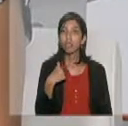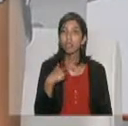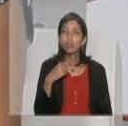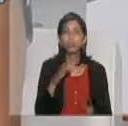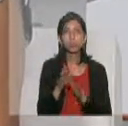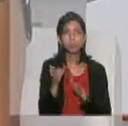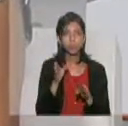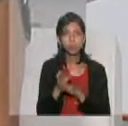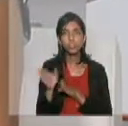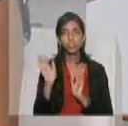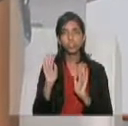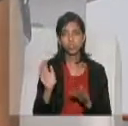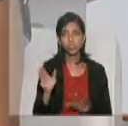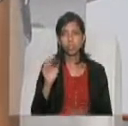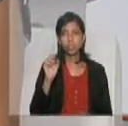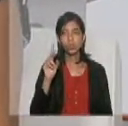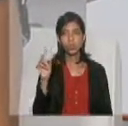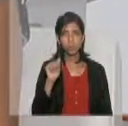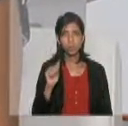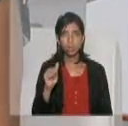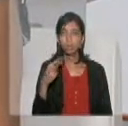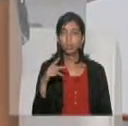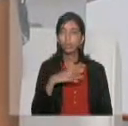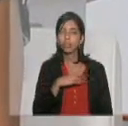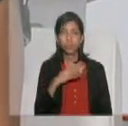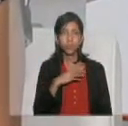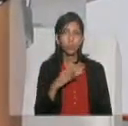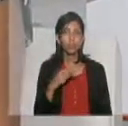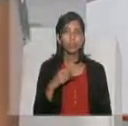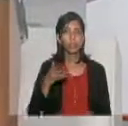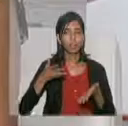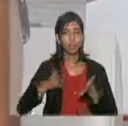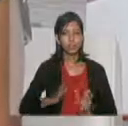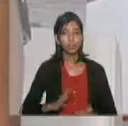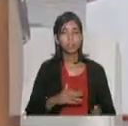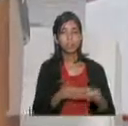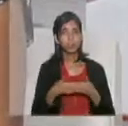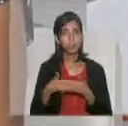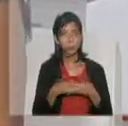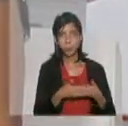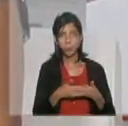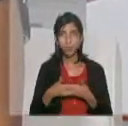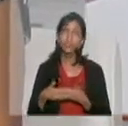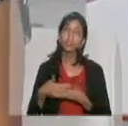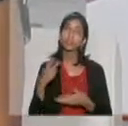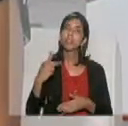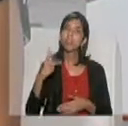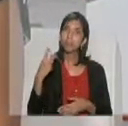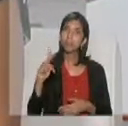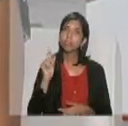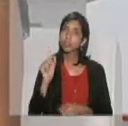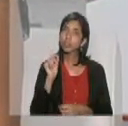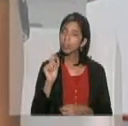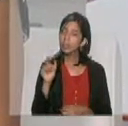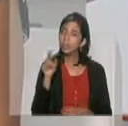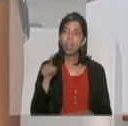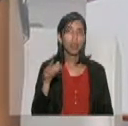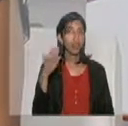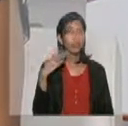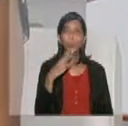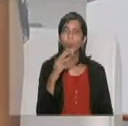lindo dessa tipo de alimentação, né, seja a participativa em si, ou seja o BLW, é que a própria criança se